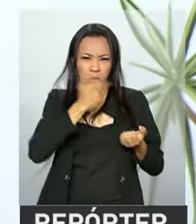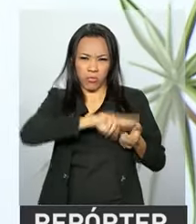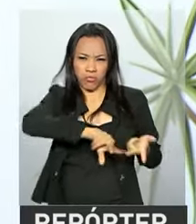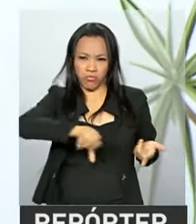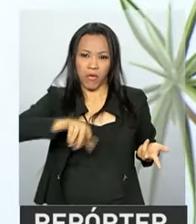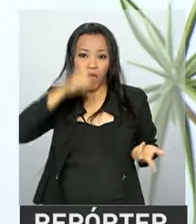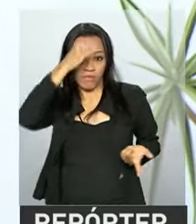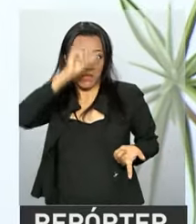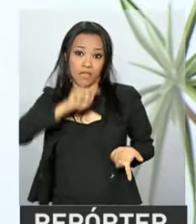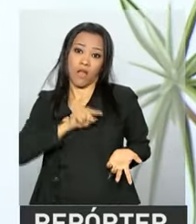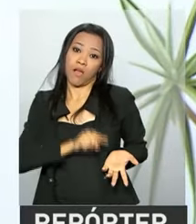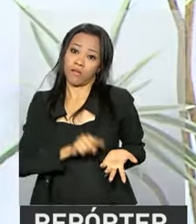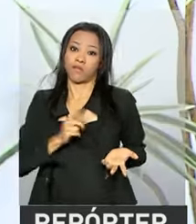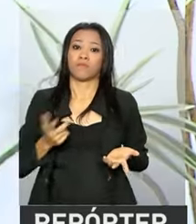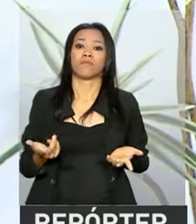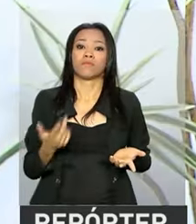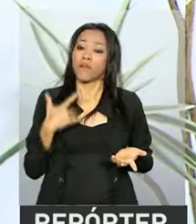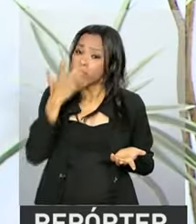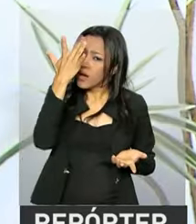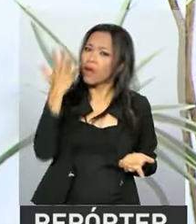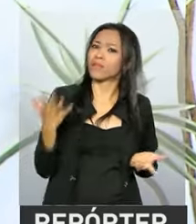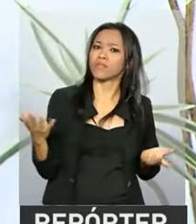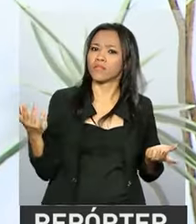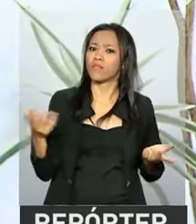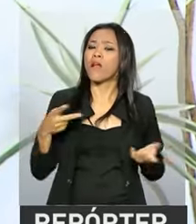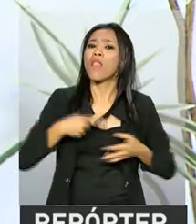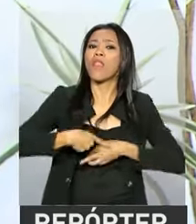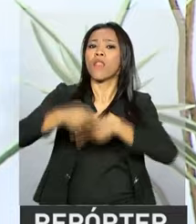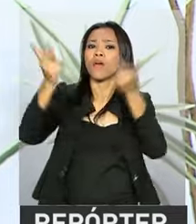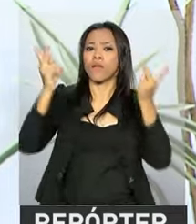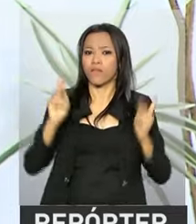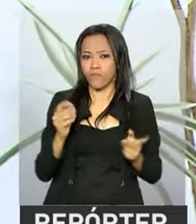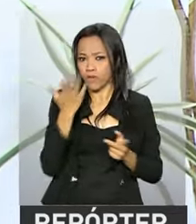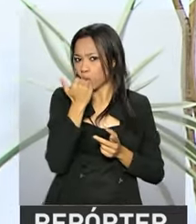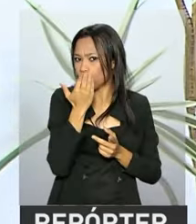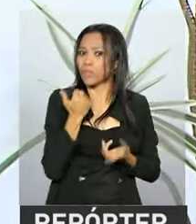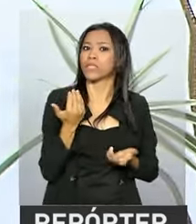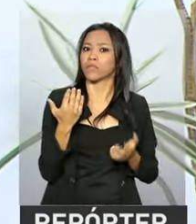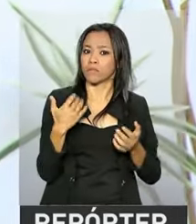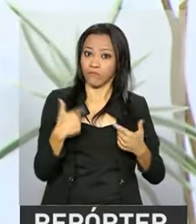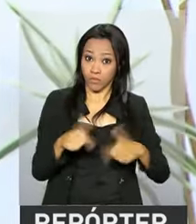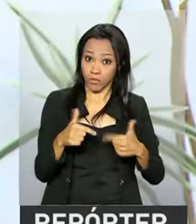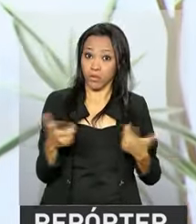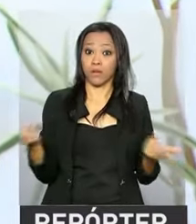E assim, é fácil. Vamos levar os alimentos para o trabalho,